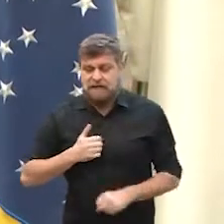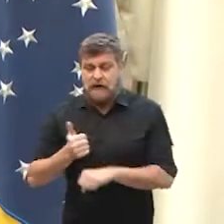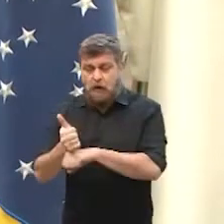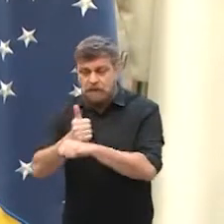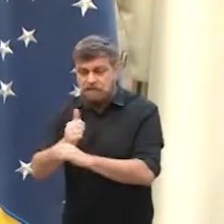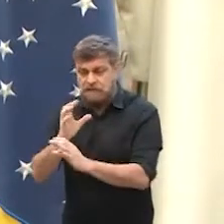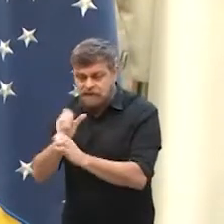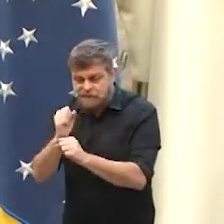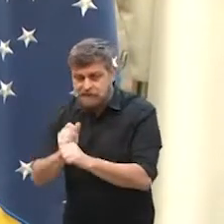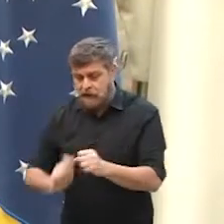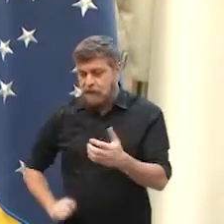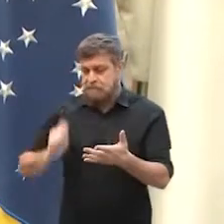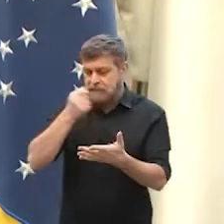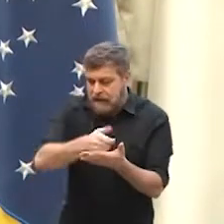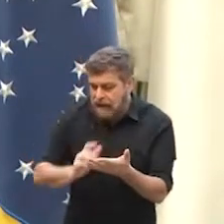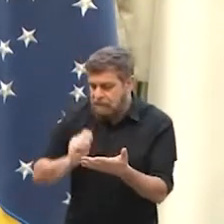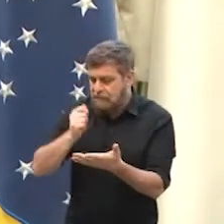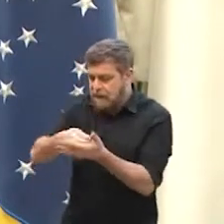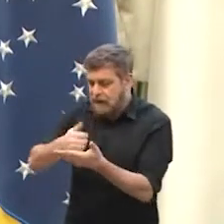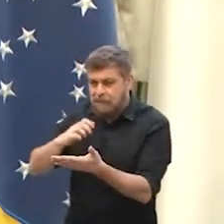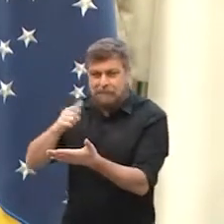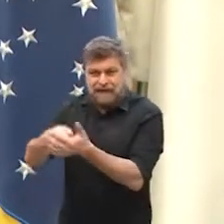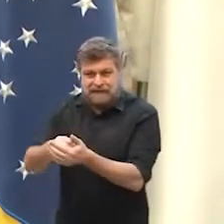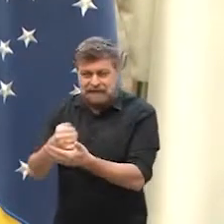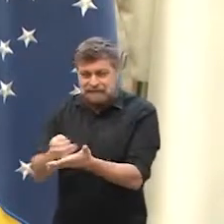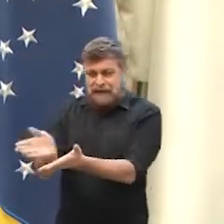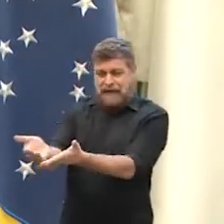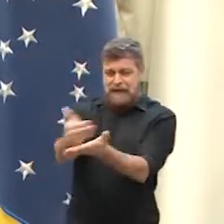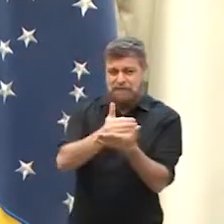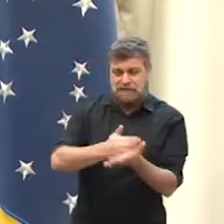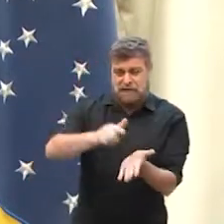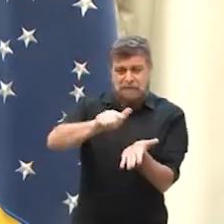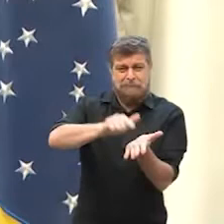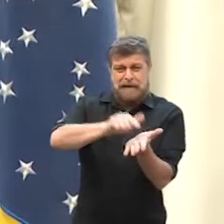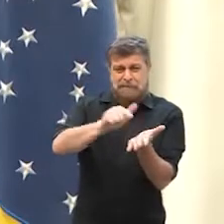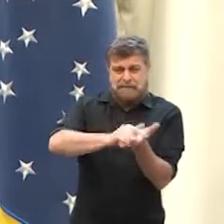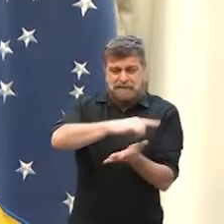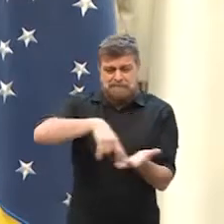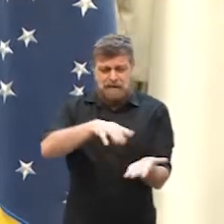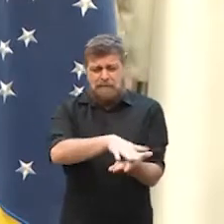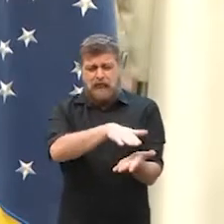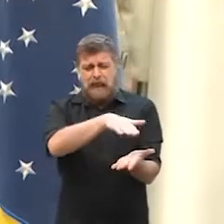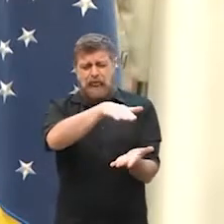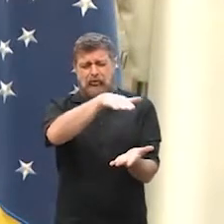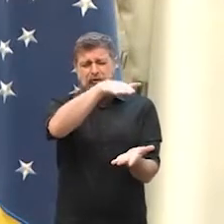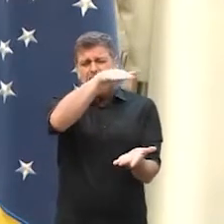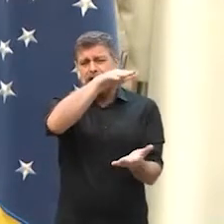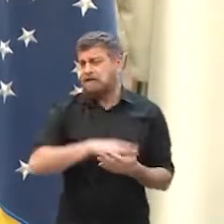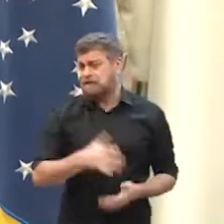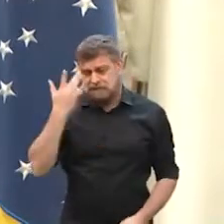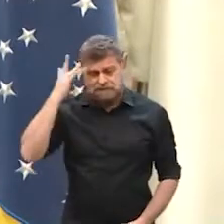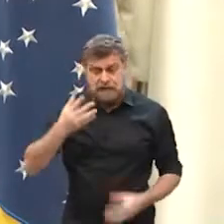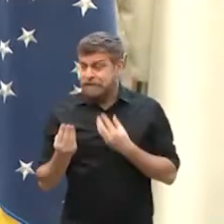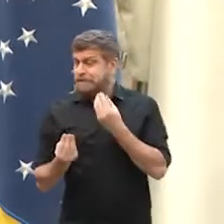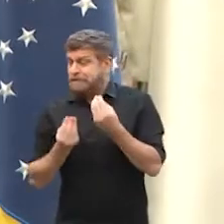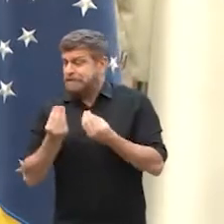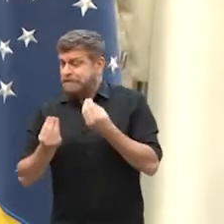vai precisar de pagar um monte de taxa, ela vai precisar de um monte de papel que ela não sabe nem onde que ela vai conseguir, certidões, isso e